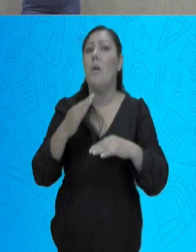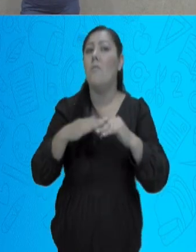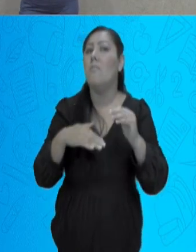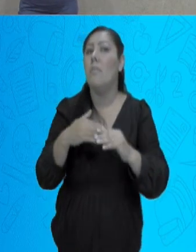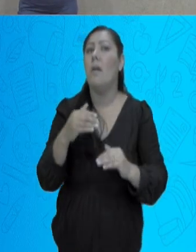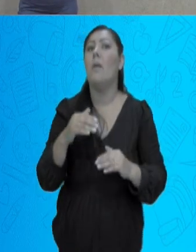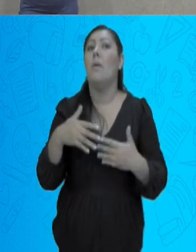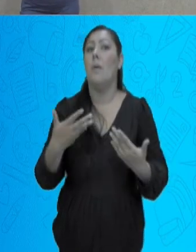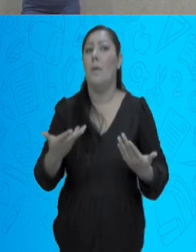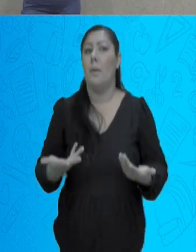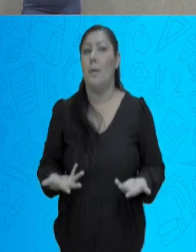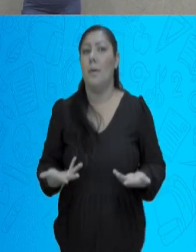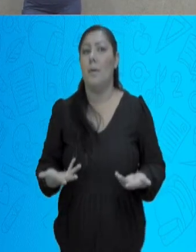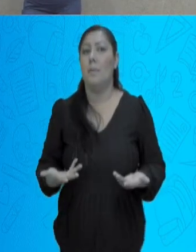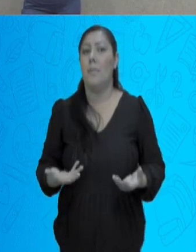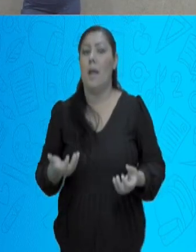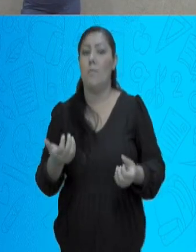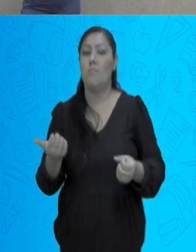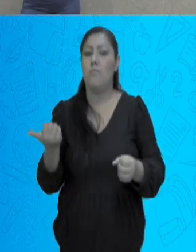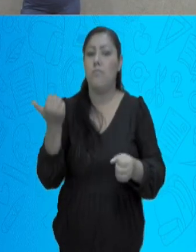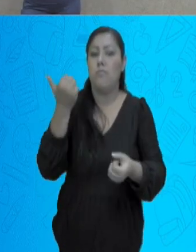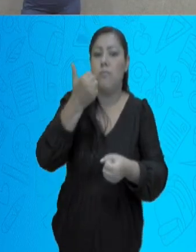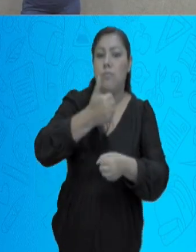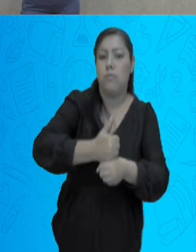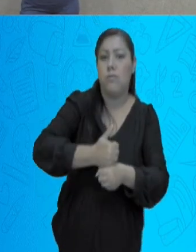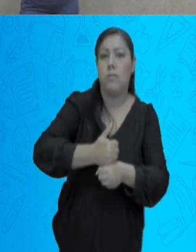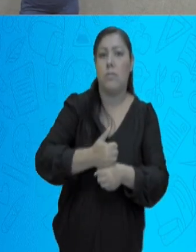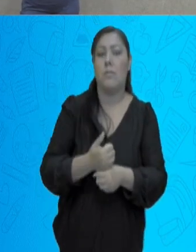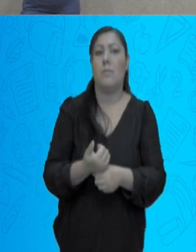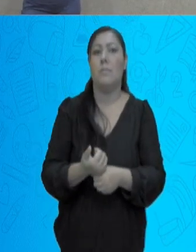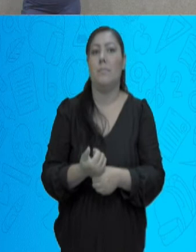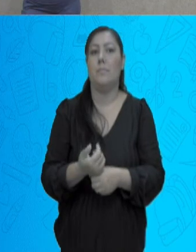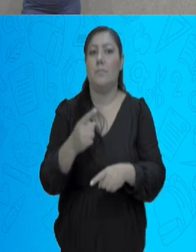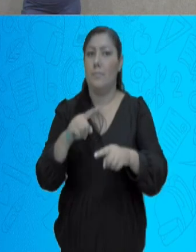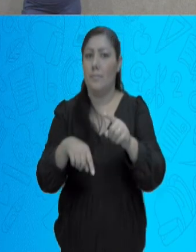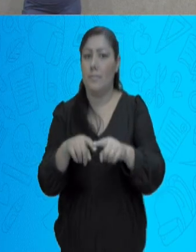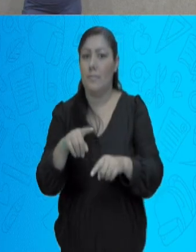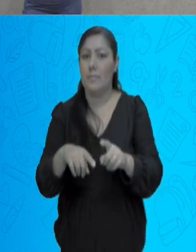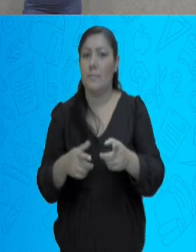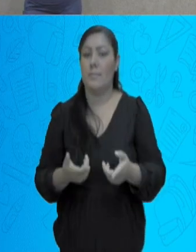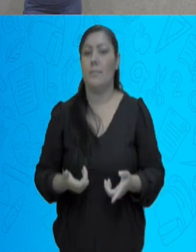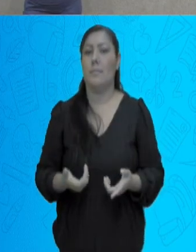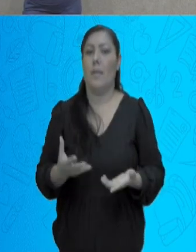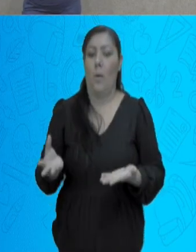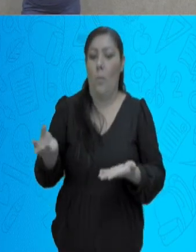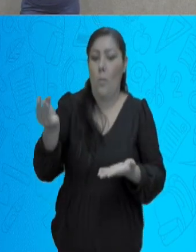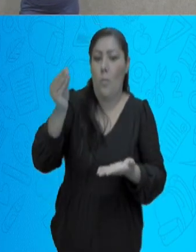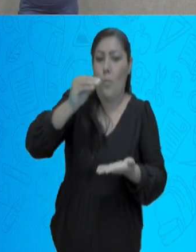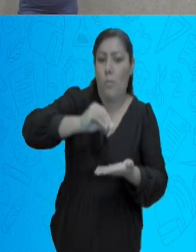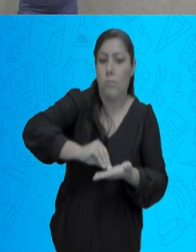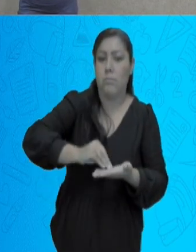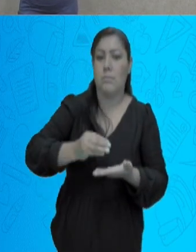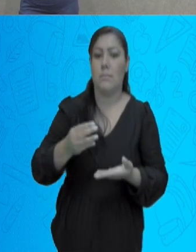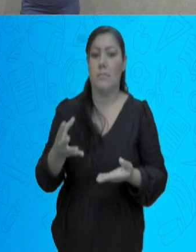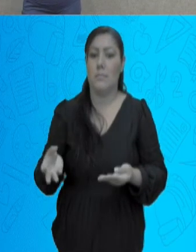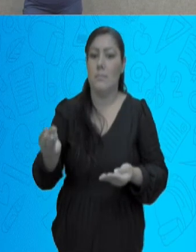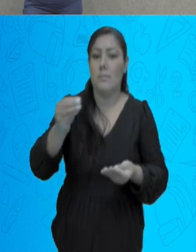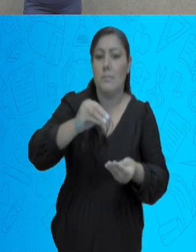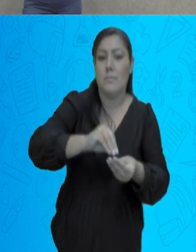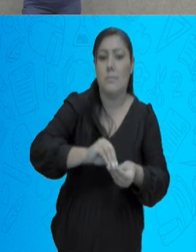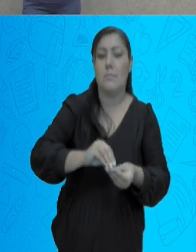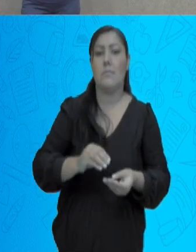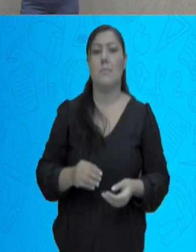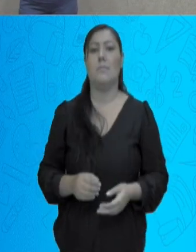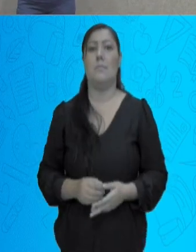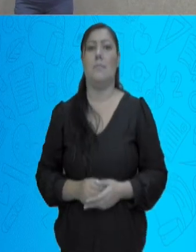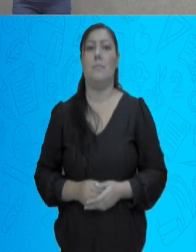objeto. Ele até evita repetições quando você utiliza, né? Por exemplo, a frase da Maria, não